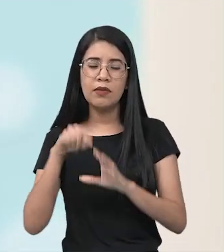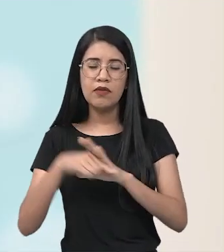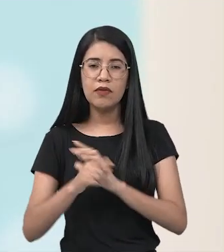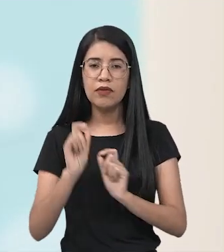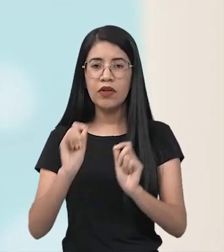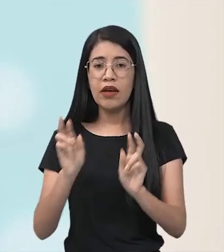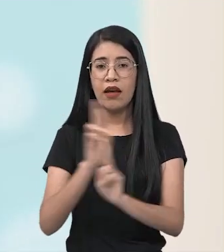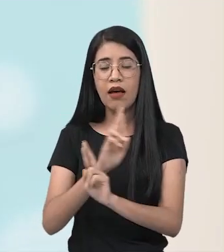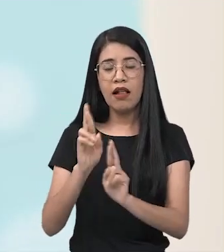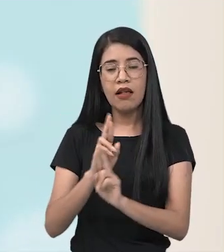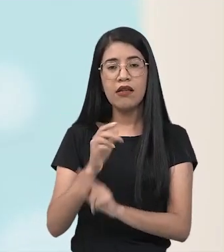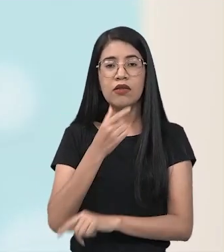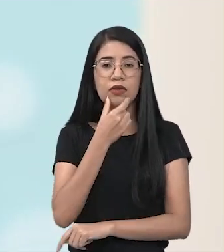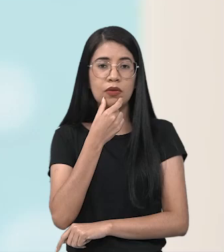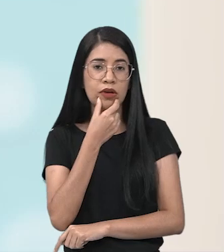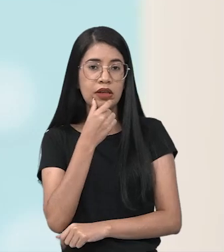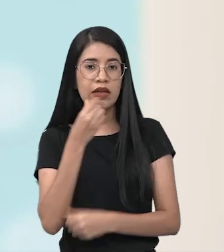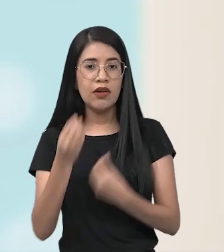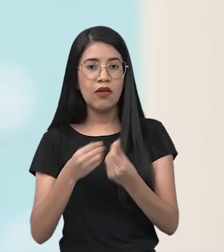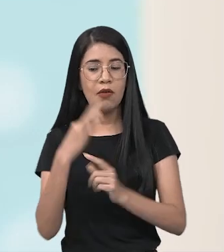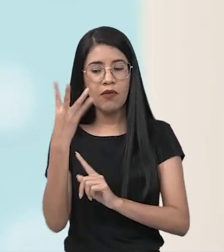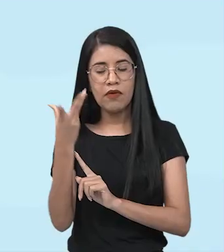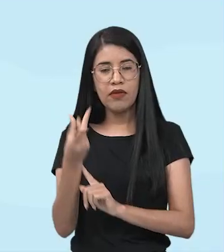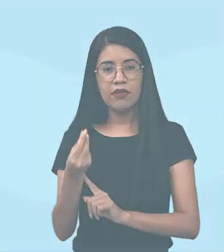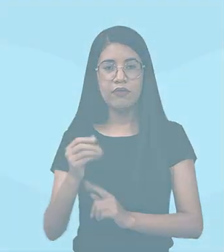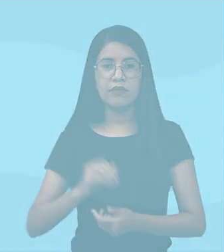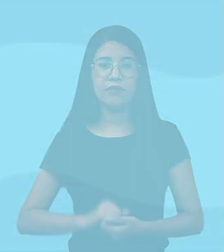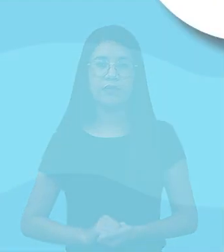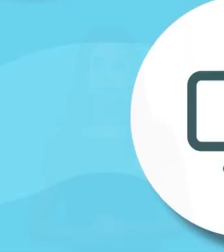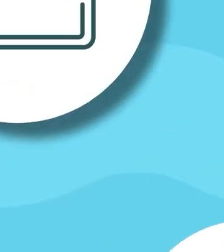da relação da língua inglesa com o fazer artístico.